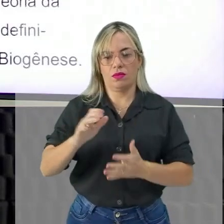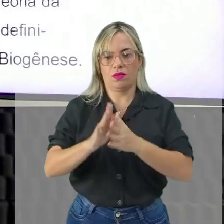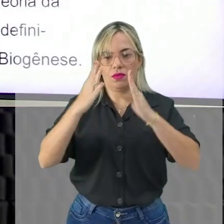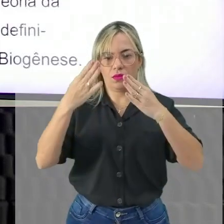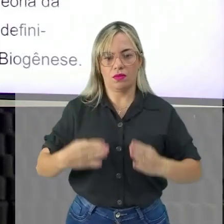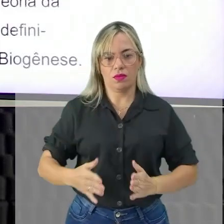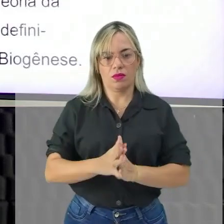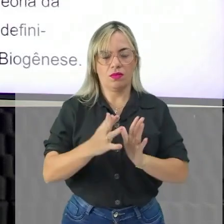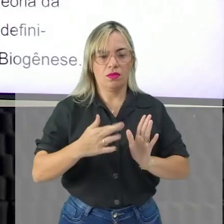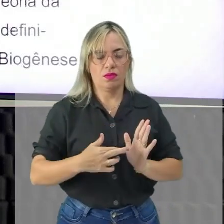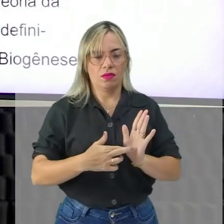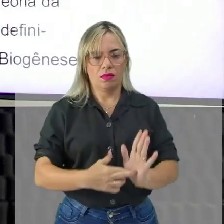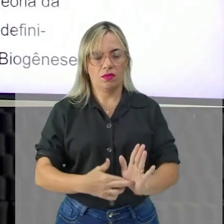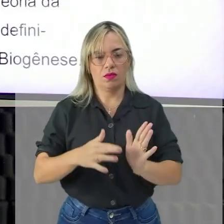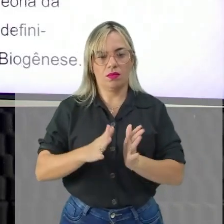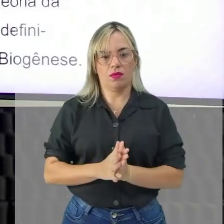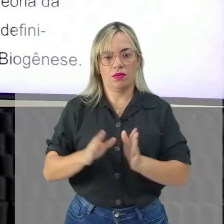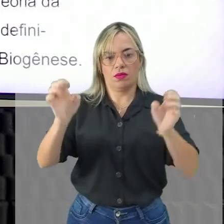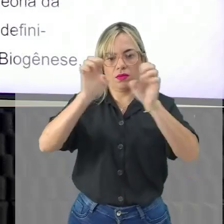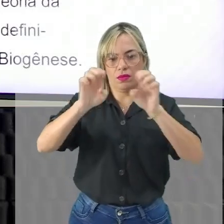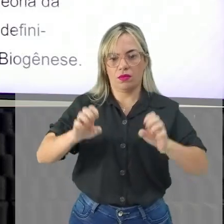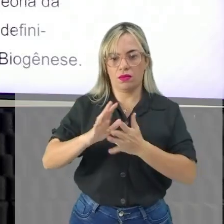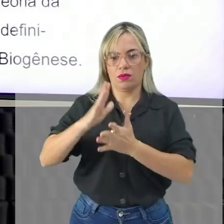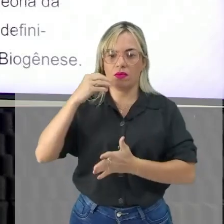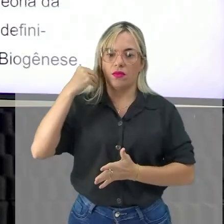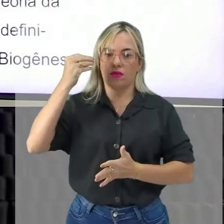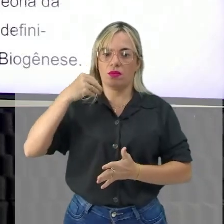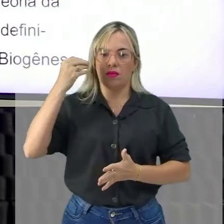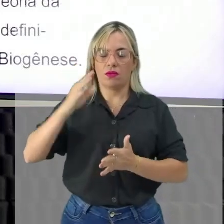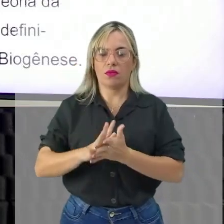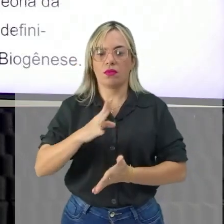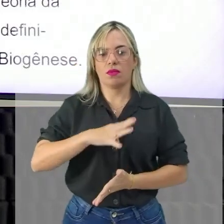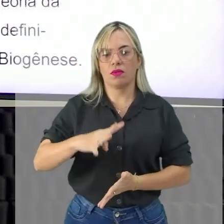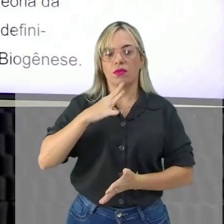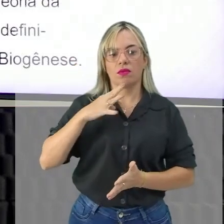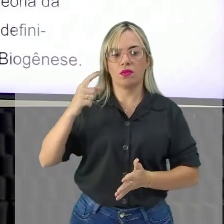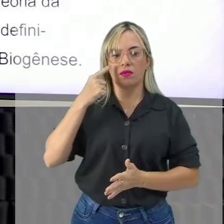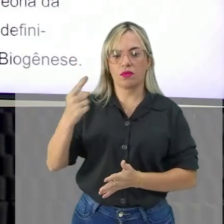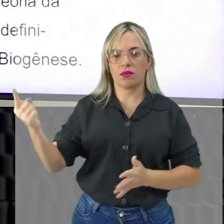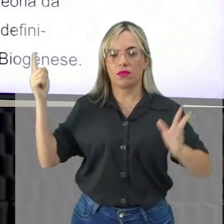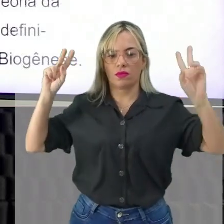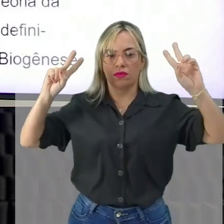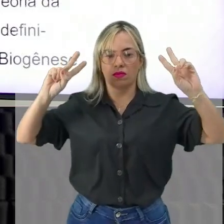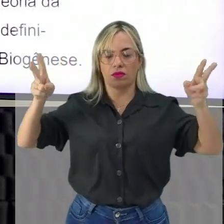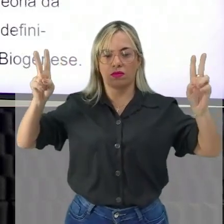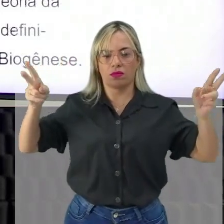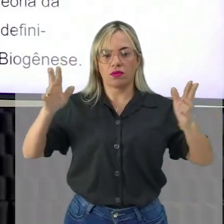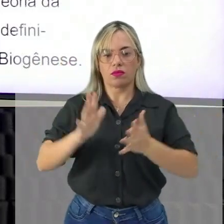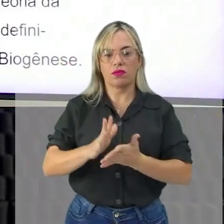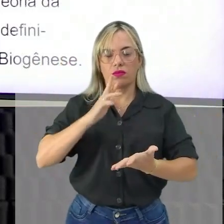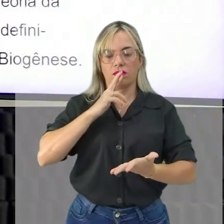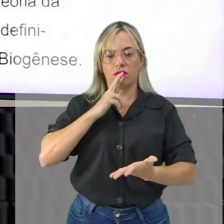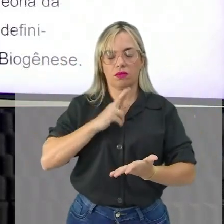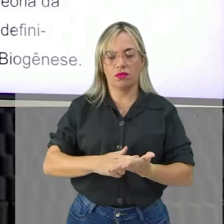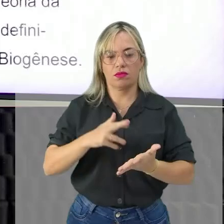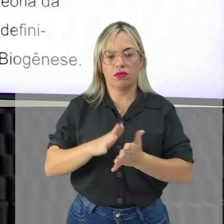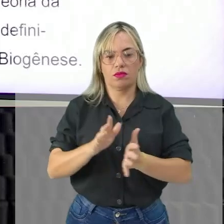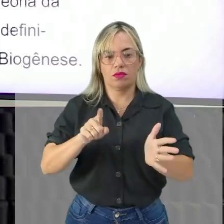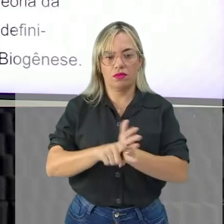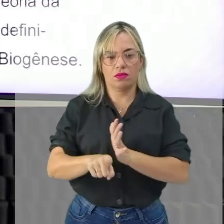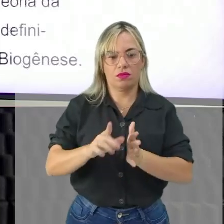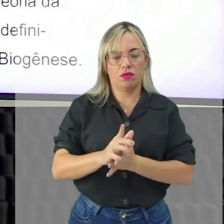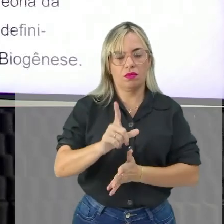a representação esquemática do experimento conhecido como pescoço de cisne para responder à questão.